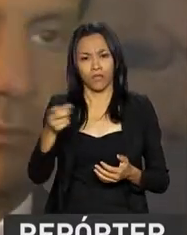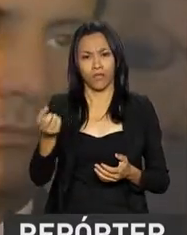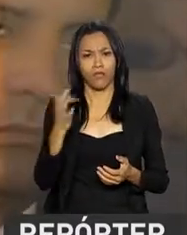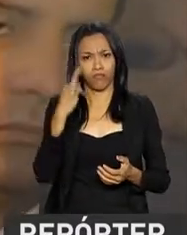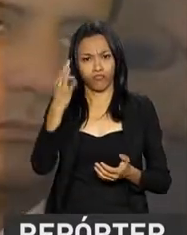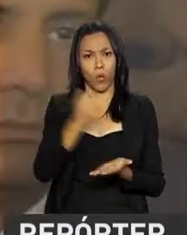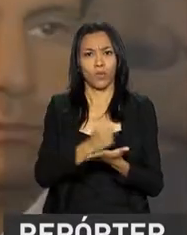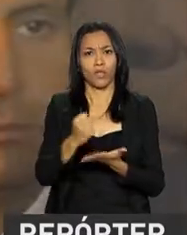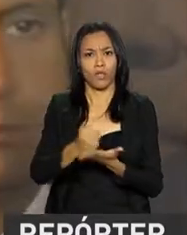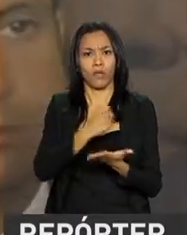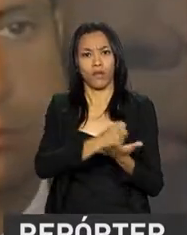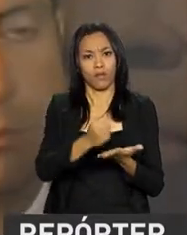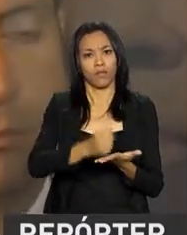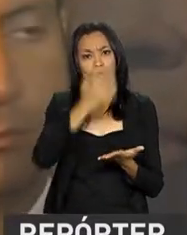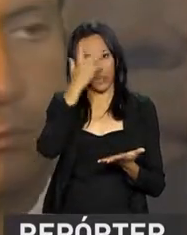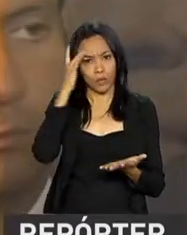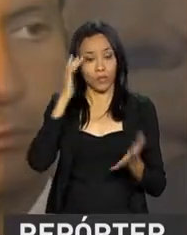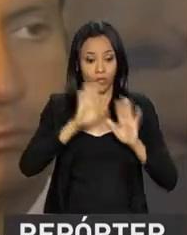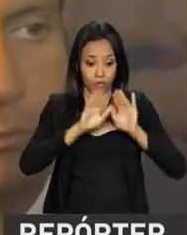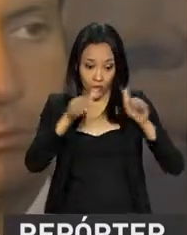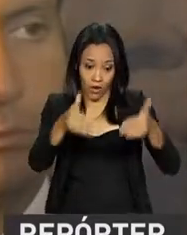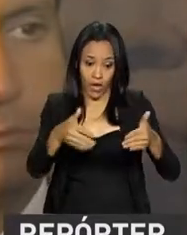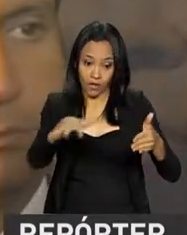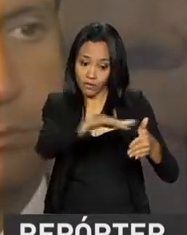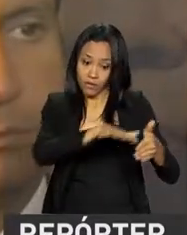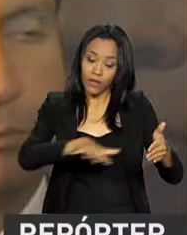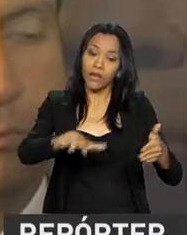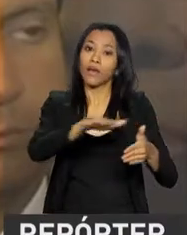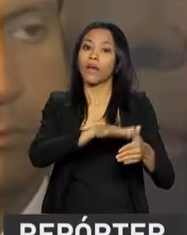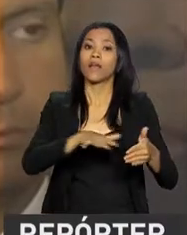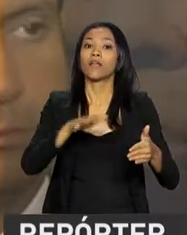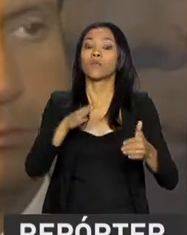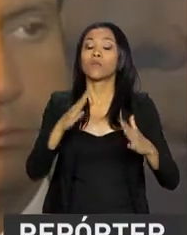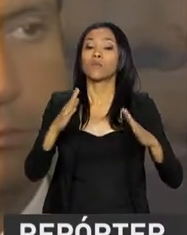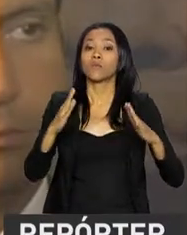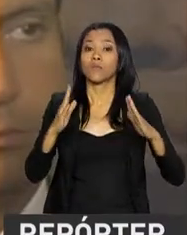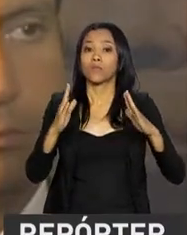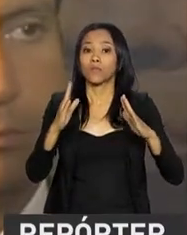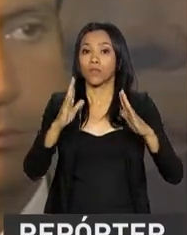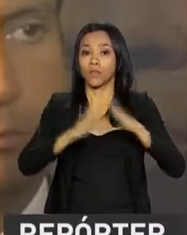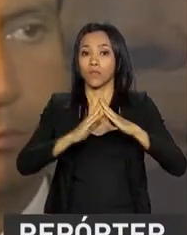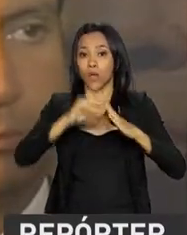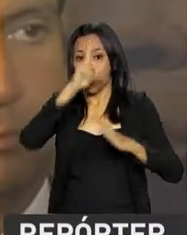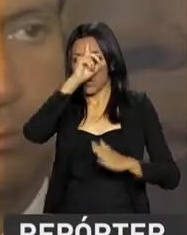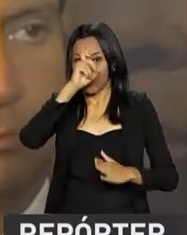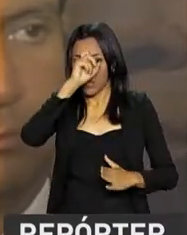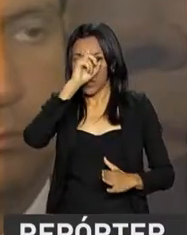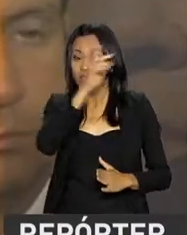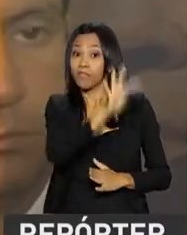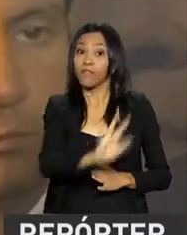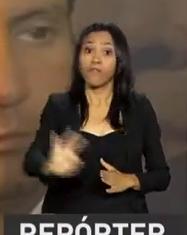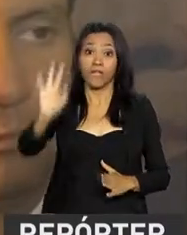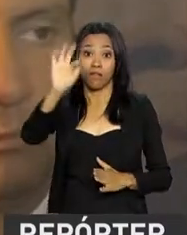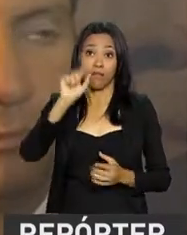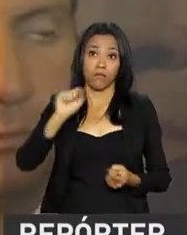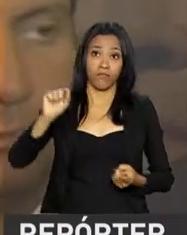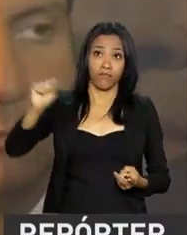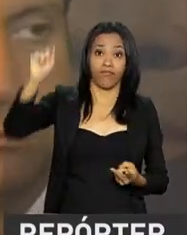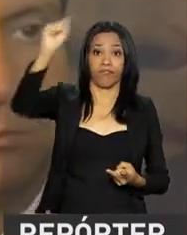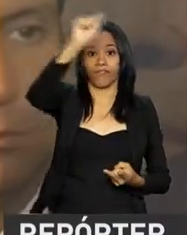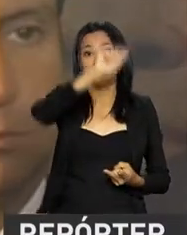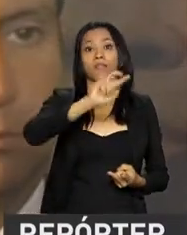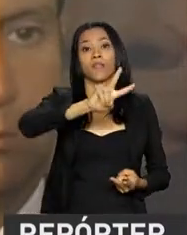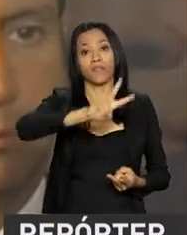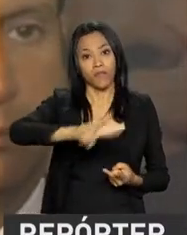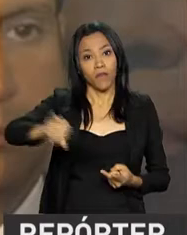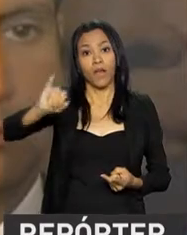será adequada à especialização dos hospitais federais, que agora tem uma visão de